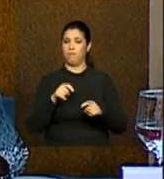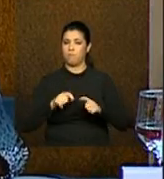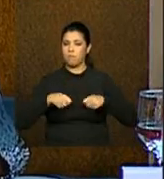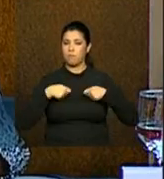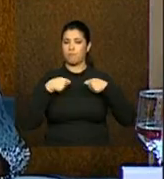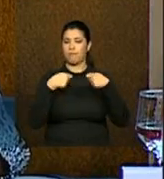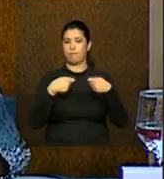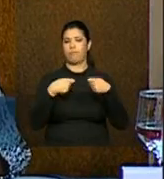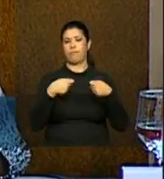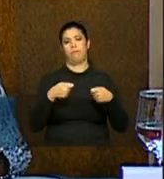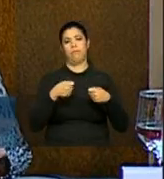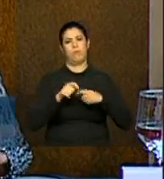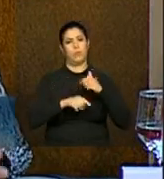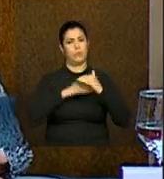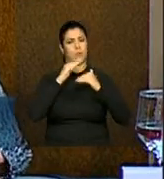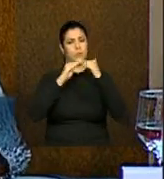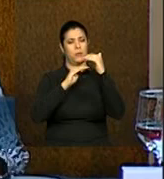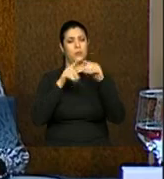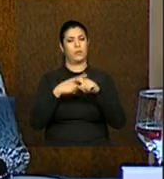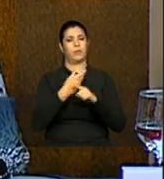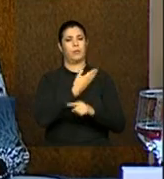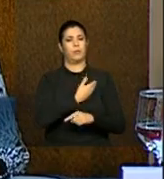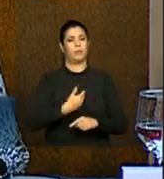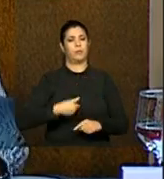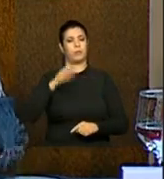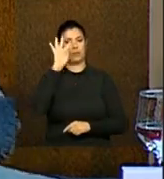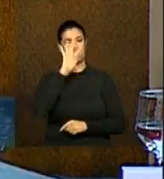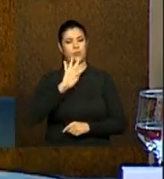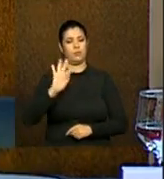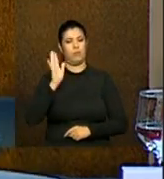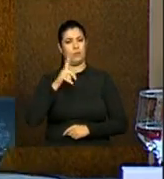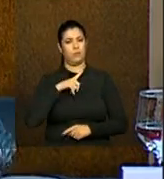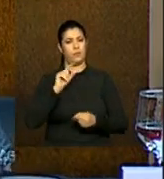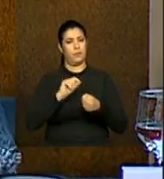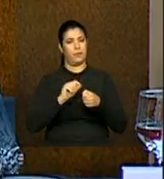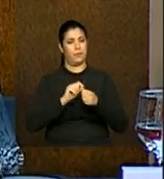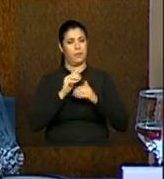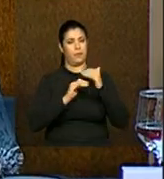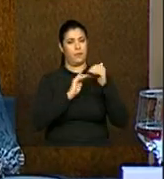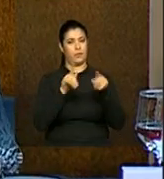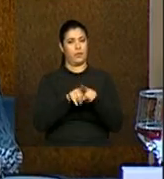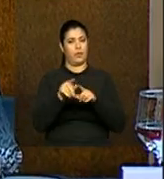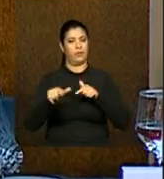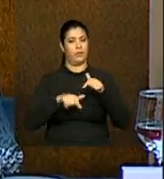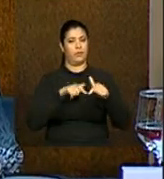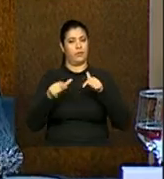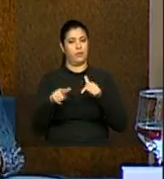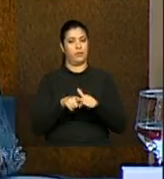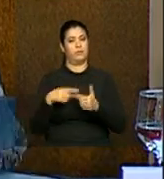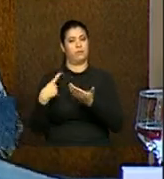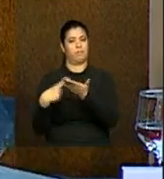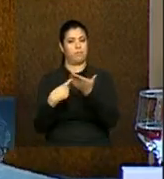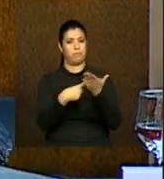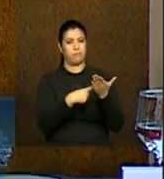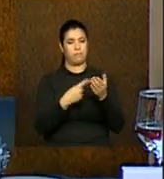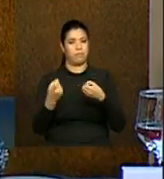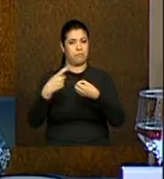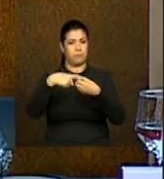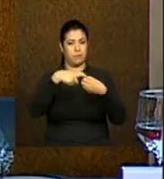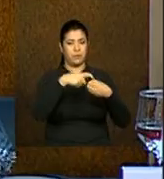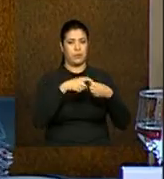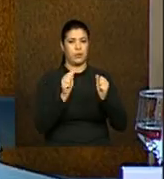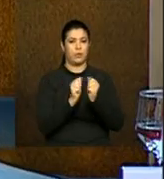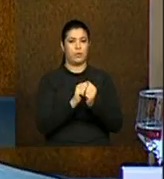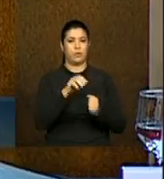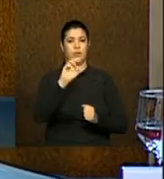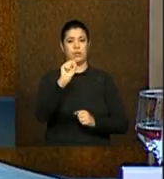esforço grande que o governo federal fez aqui também um um trabalho de parceria do Ministério do Planejamento. através da